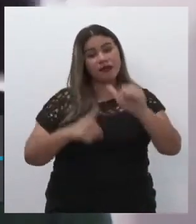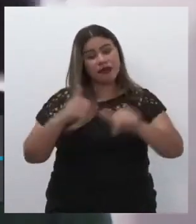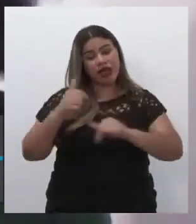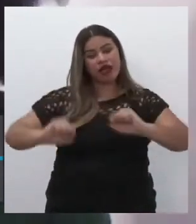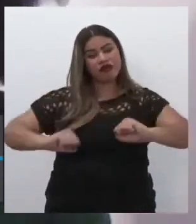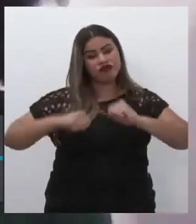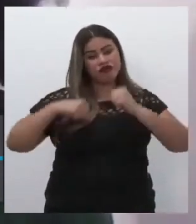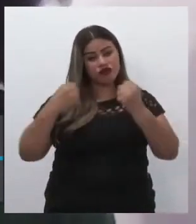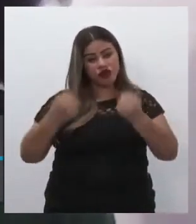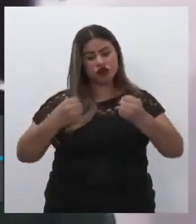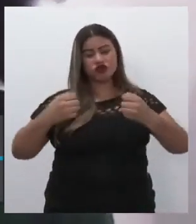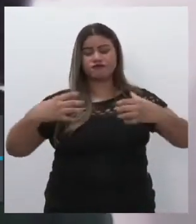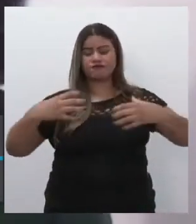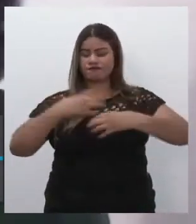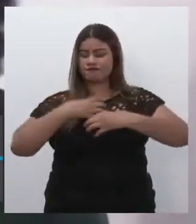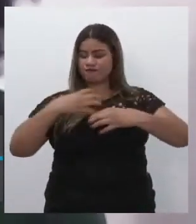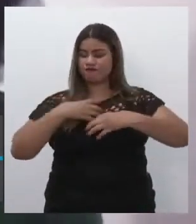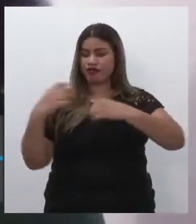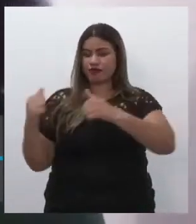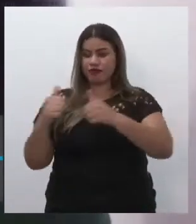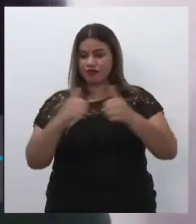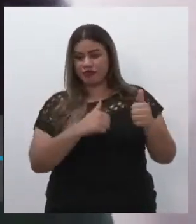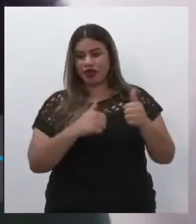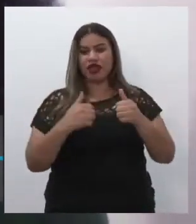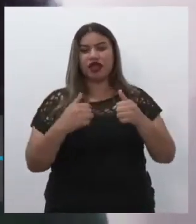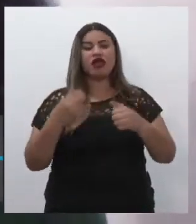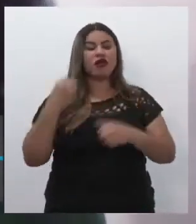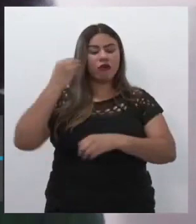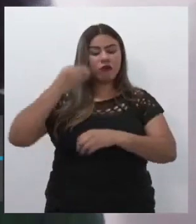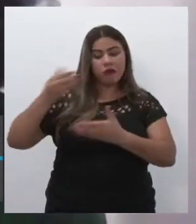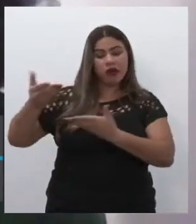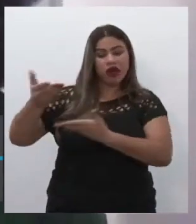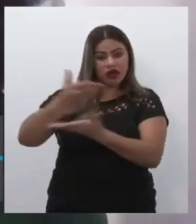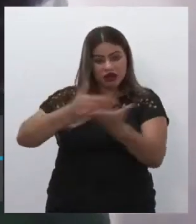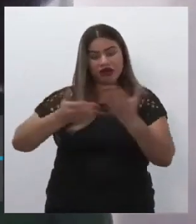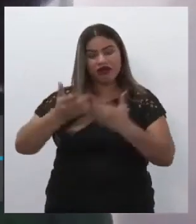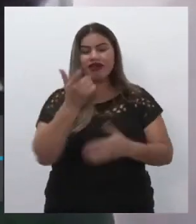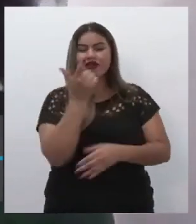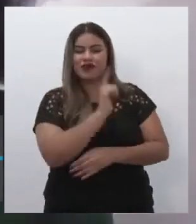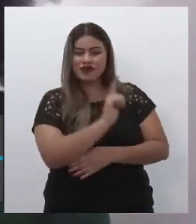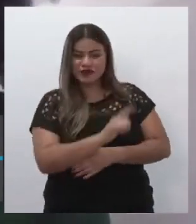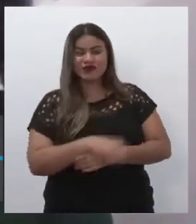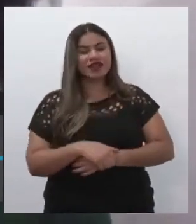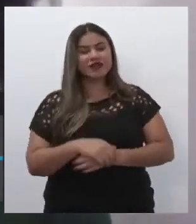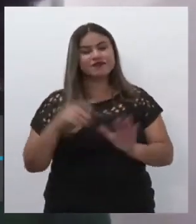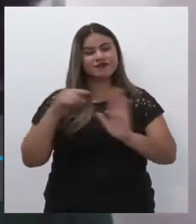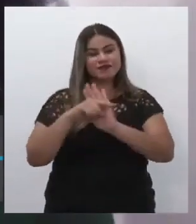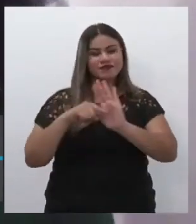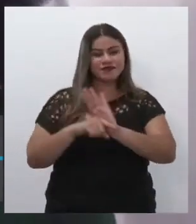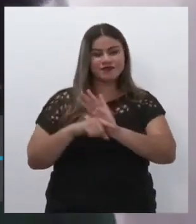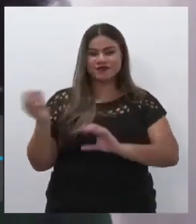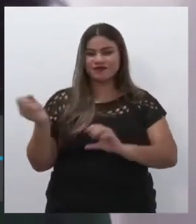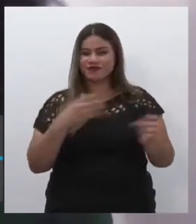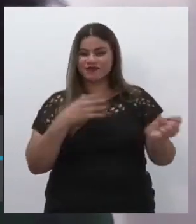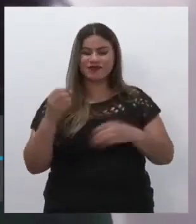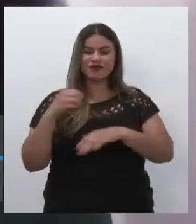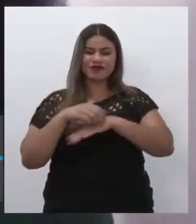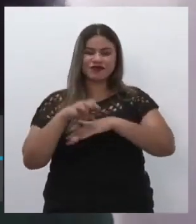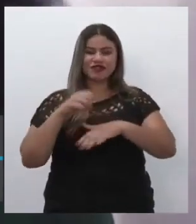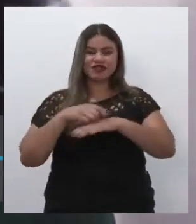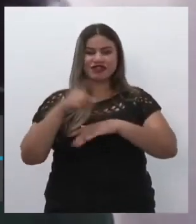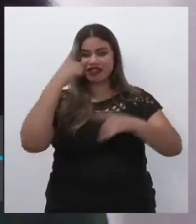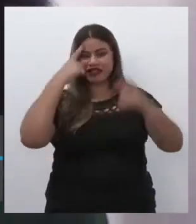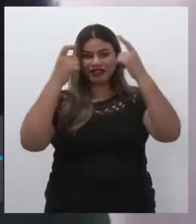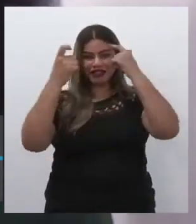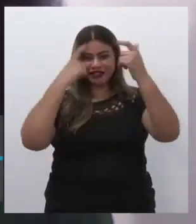mais se sintam empenhados em compartilhar experiências, em investigar novas sugestões, novas